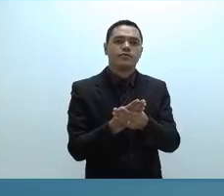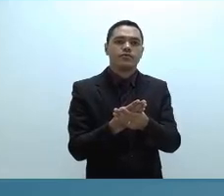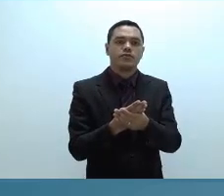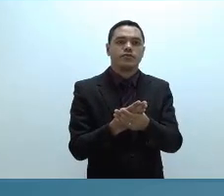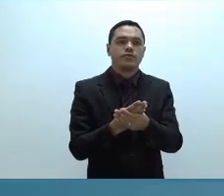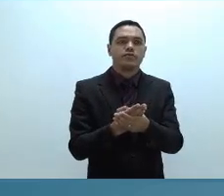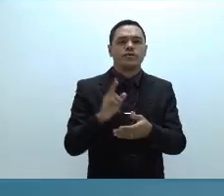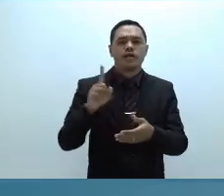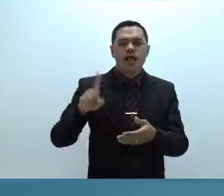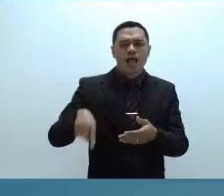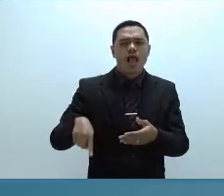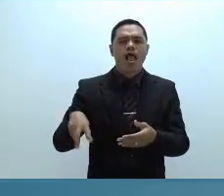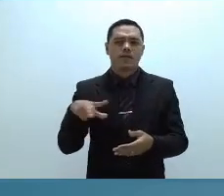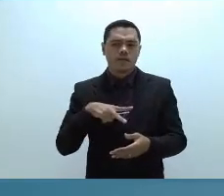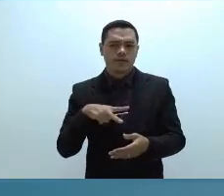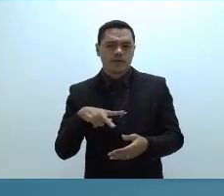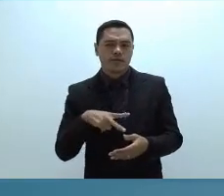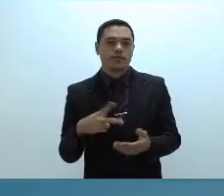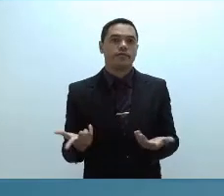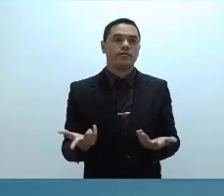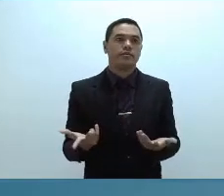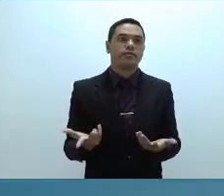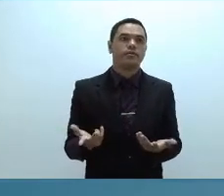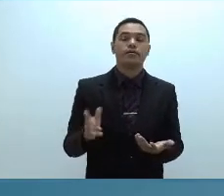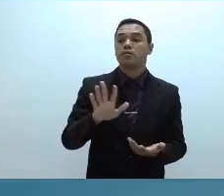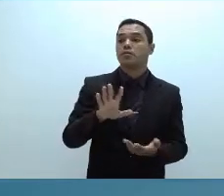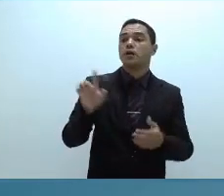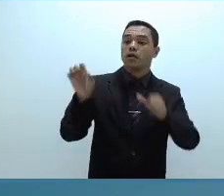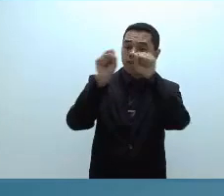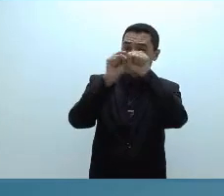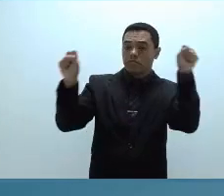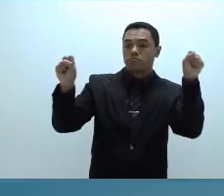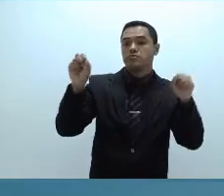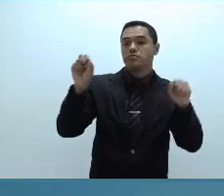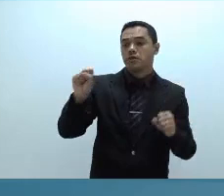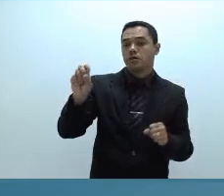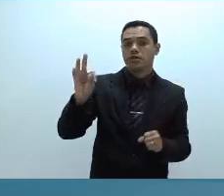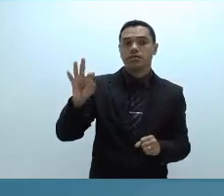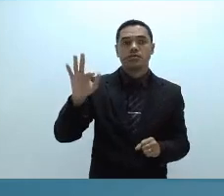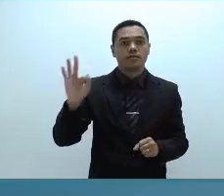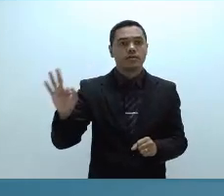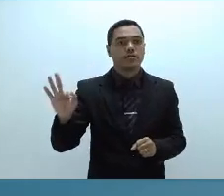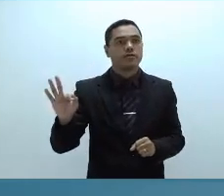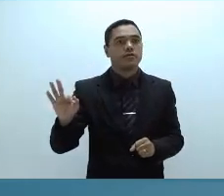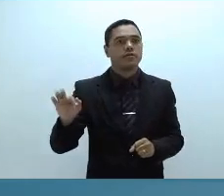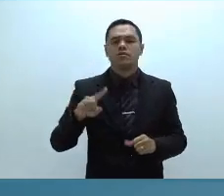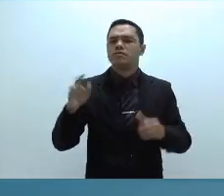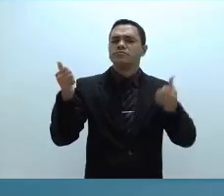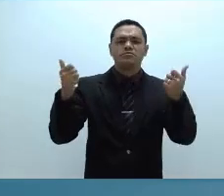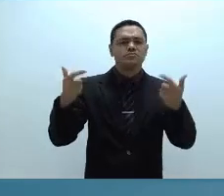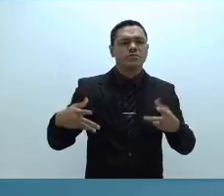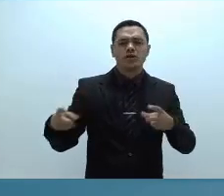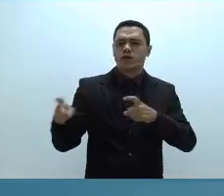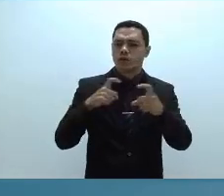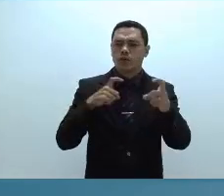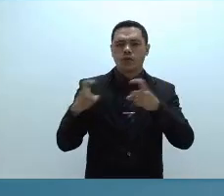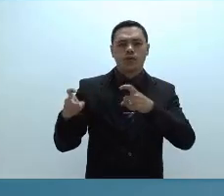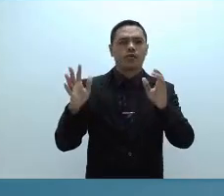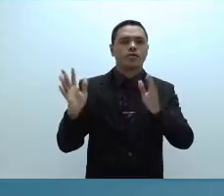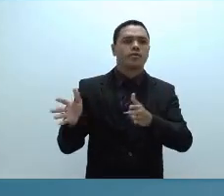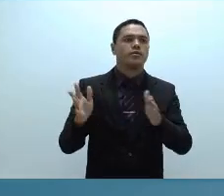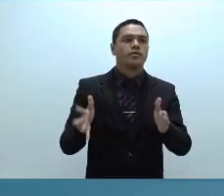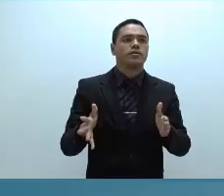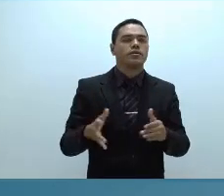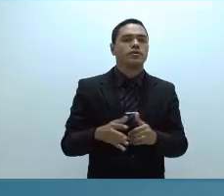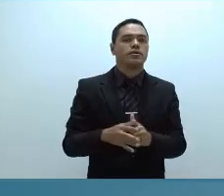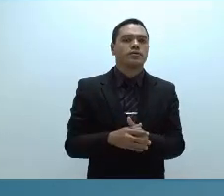caráter particular. Mas também, como o nosso Tribunal de Justiça, já se rebateu sobre isso,